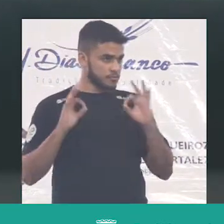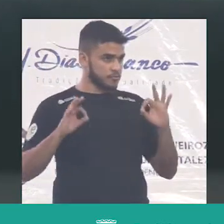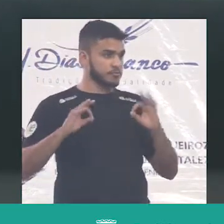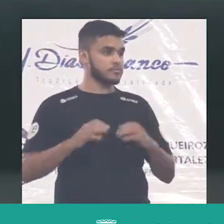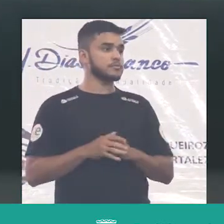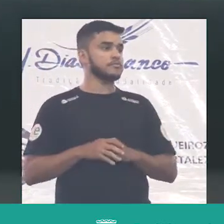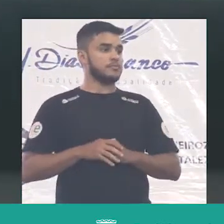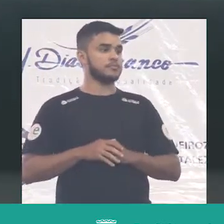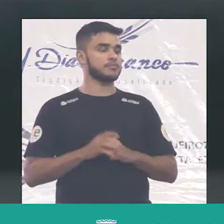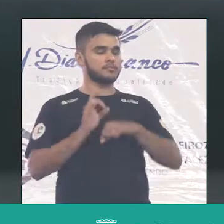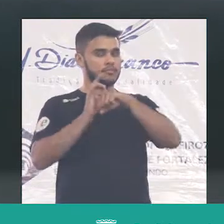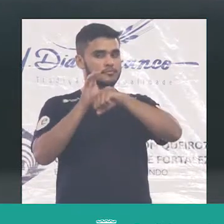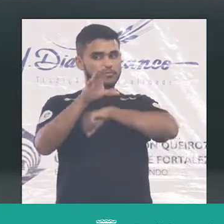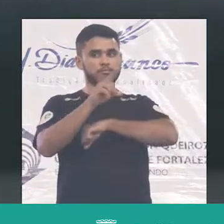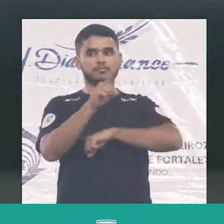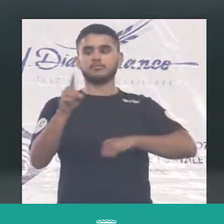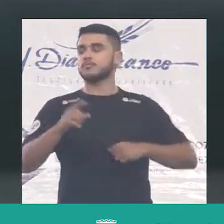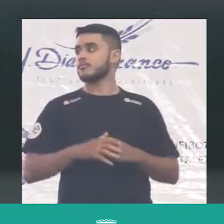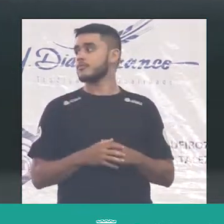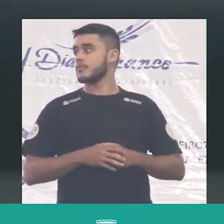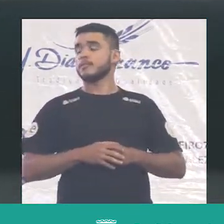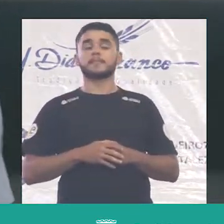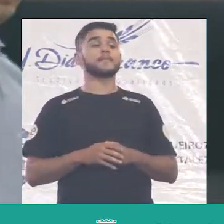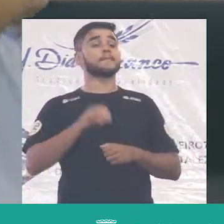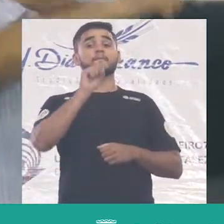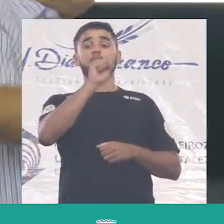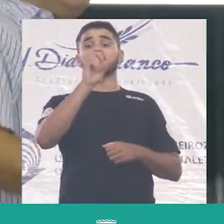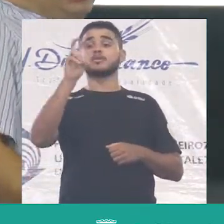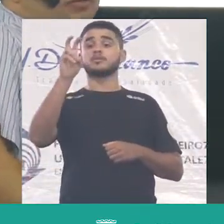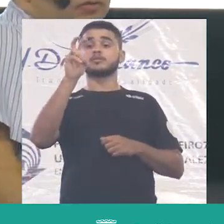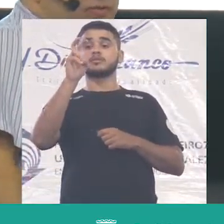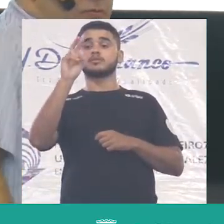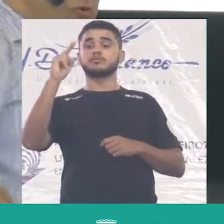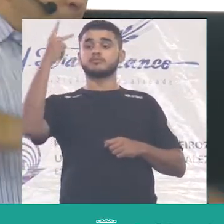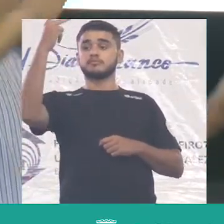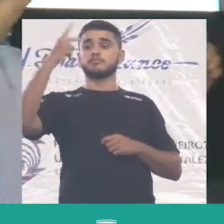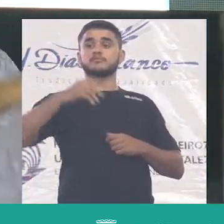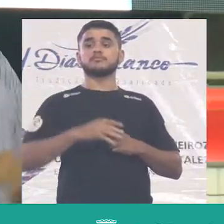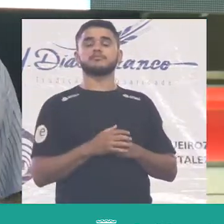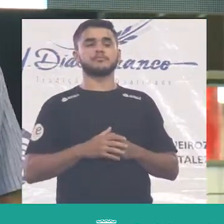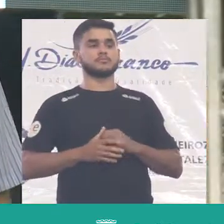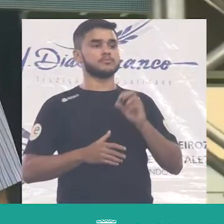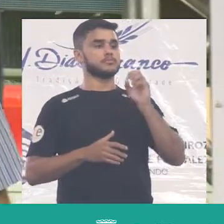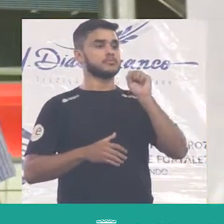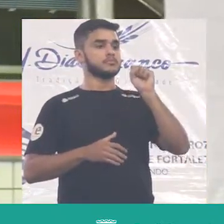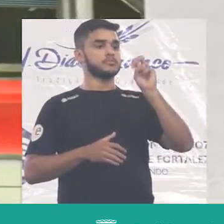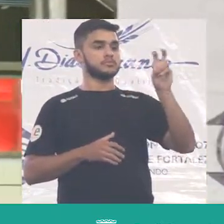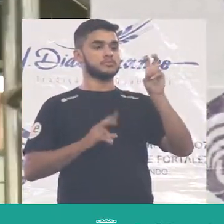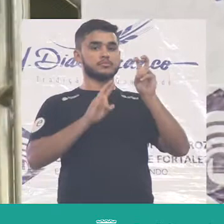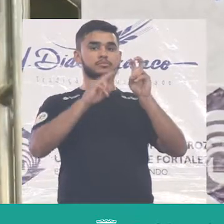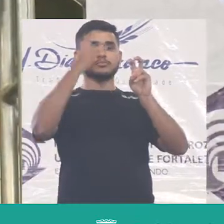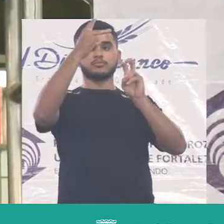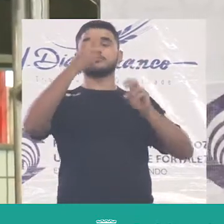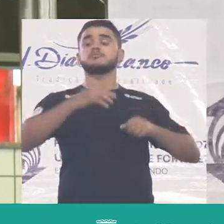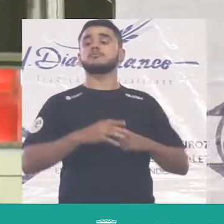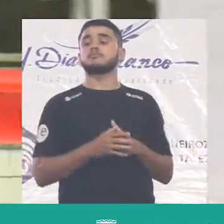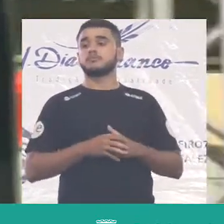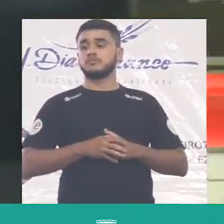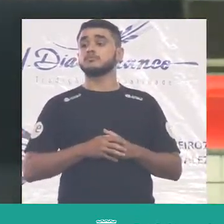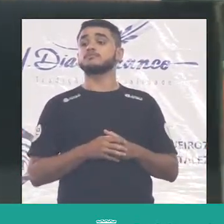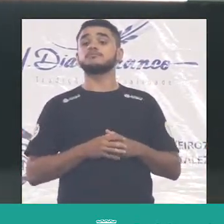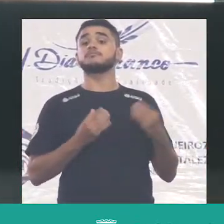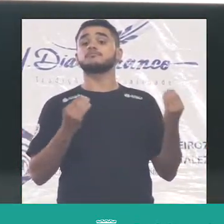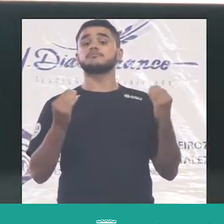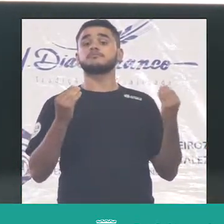1.225. Vamos lá. Quanto é 85 ao quadrado? Vamos complicar logo de uma vez, né? 85 ao